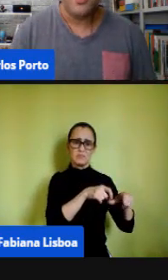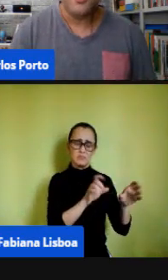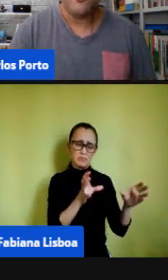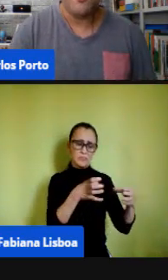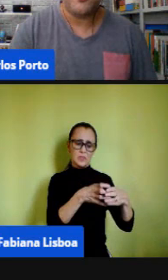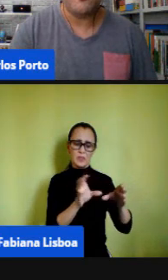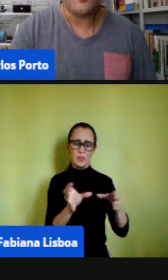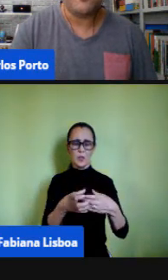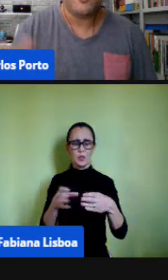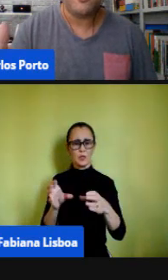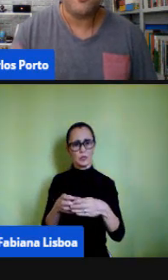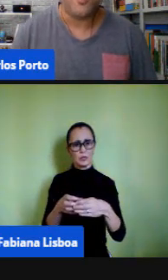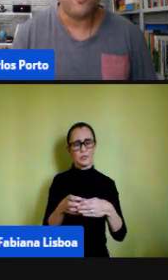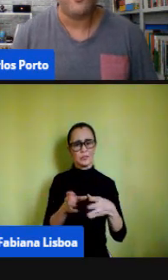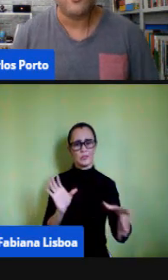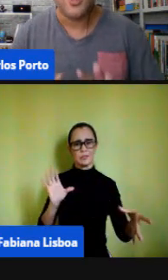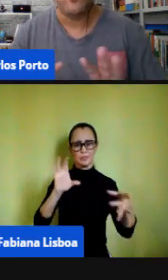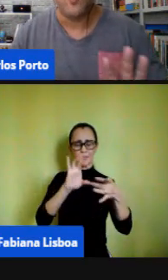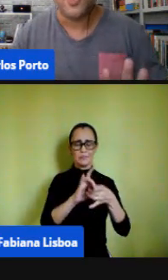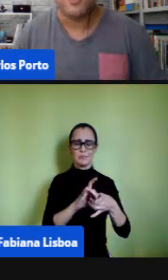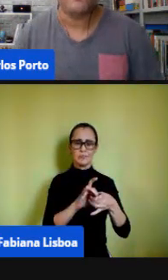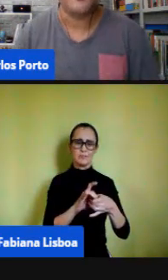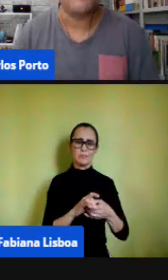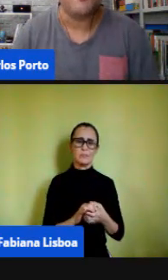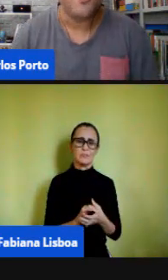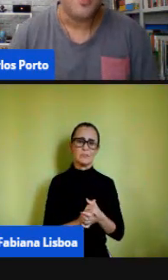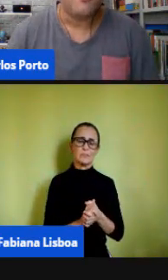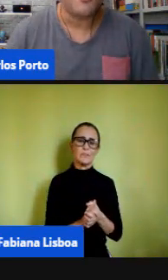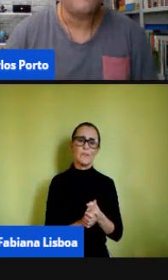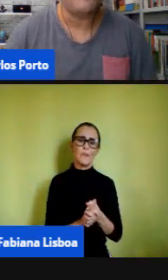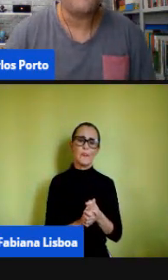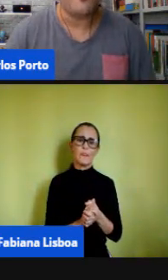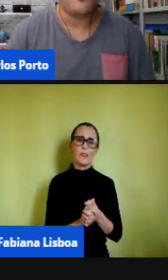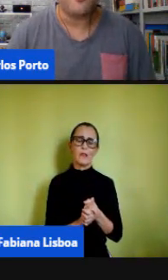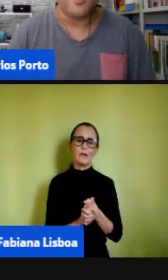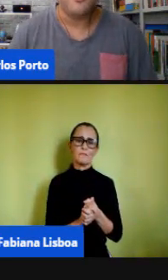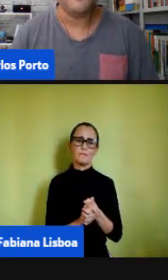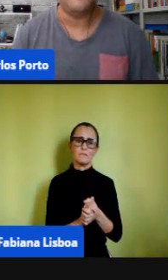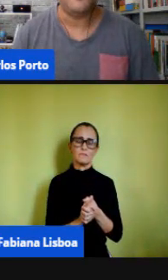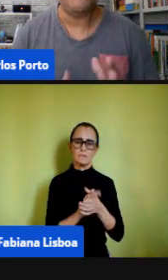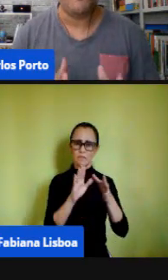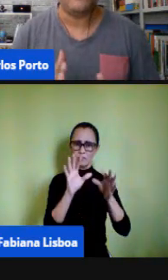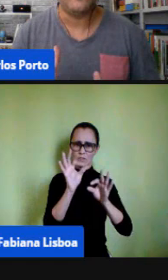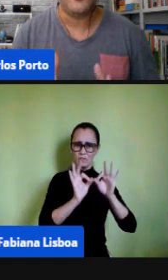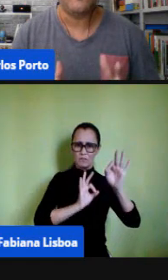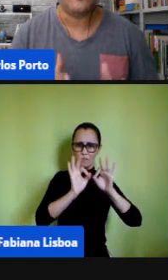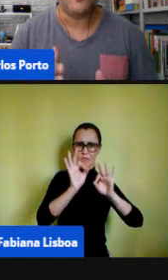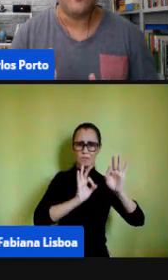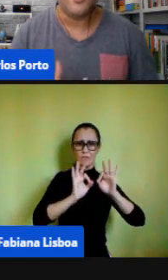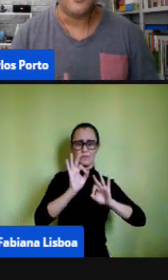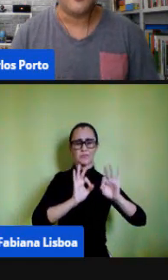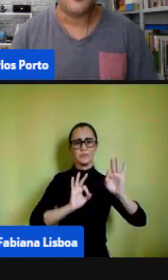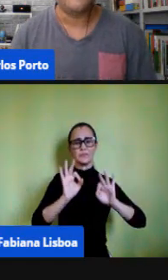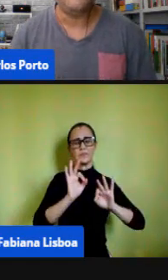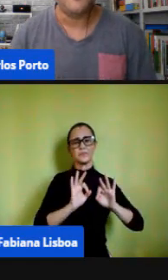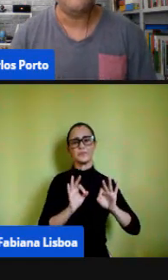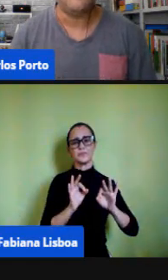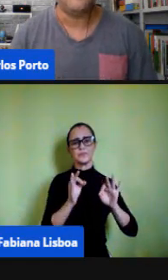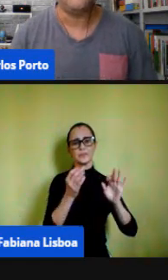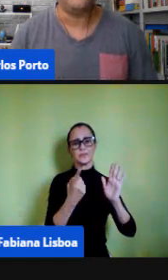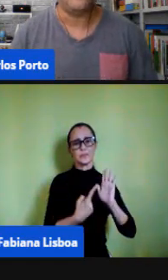né? Então, eu apresento para você nesse próximo slide um organograma para que você possa entender um pouco do que eu estou